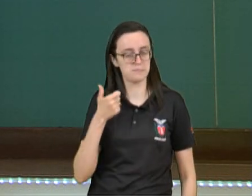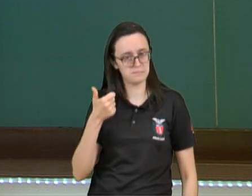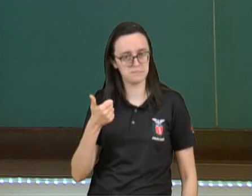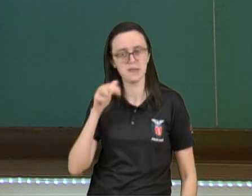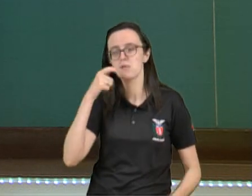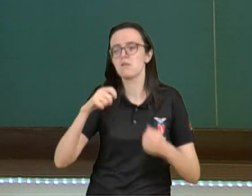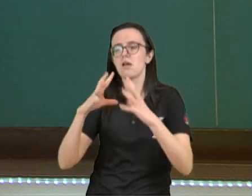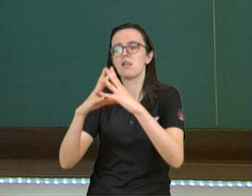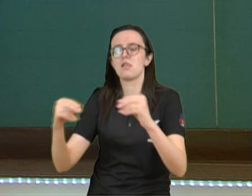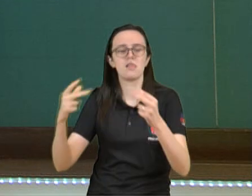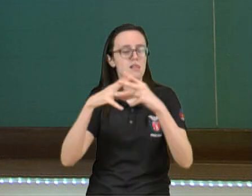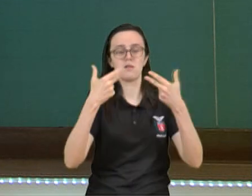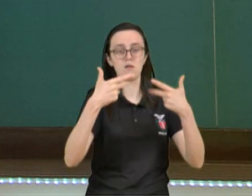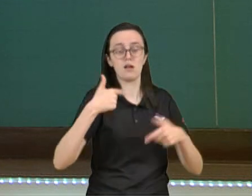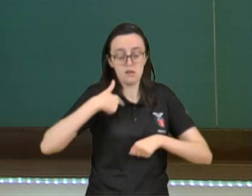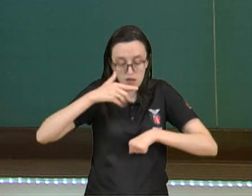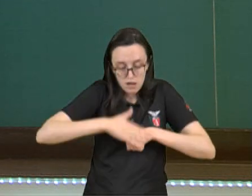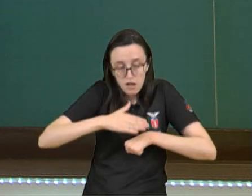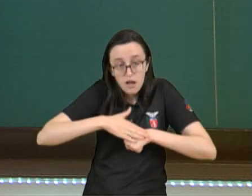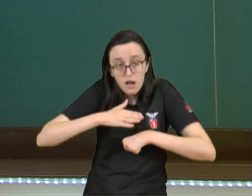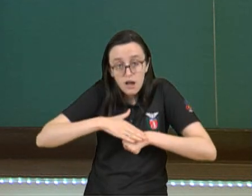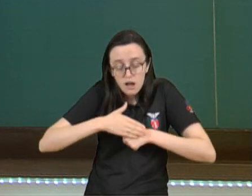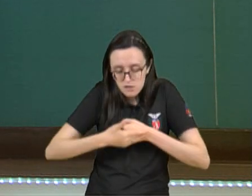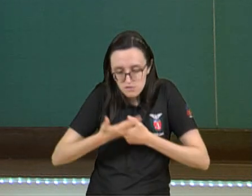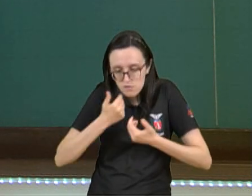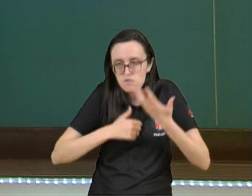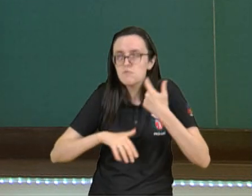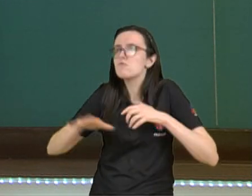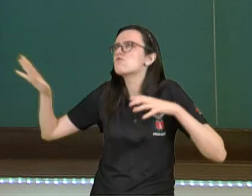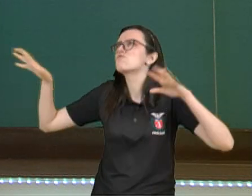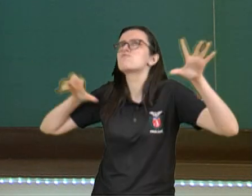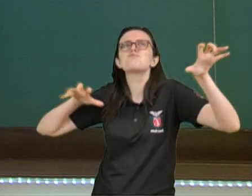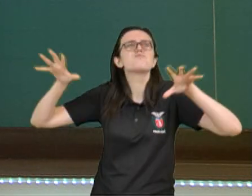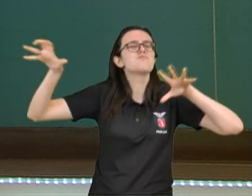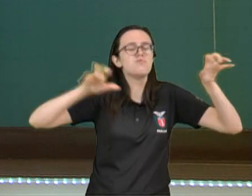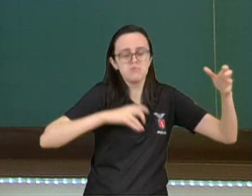matéria orgânica. Ele retira do